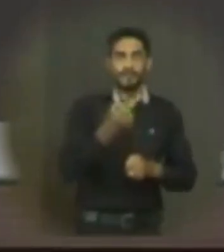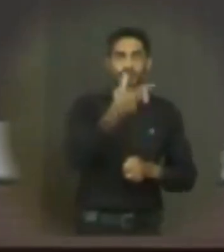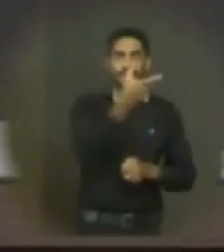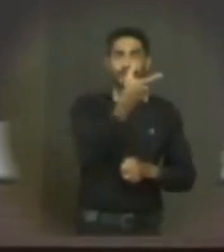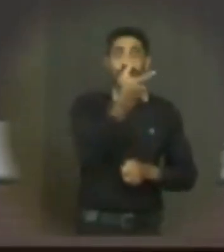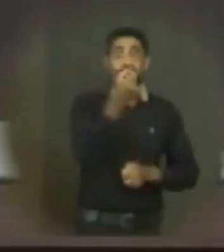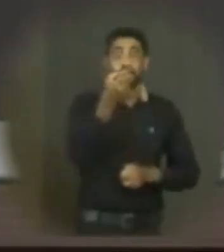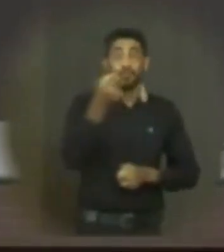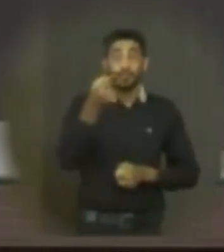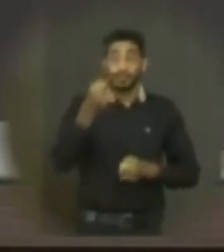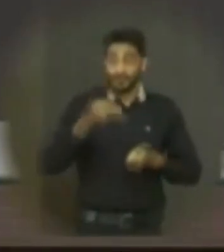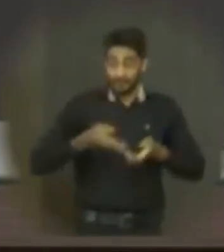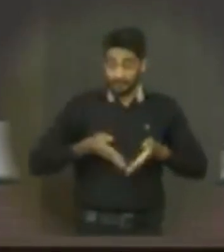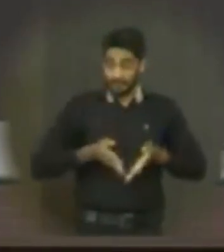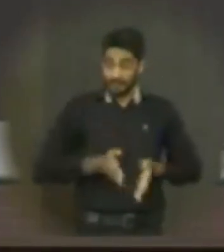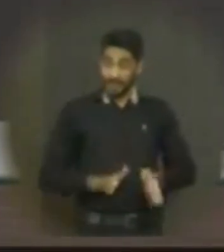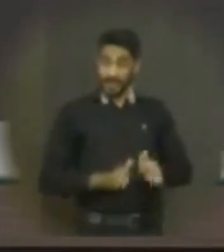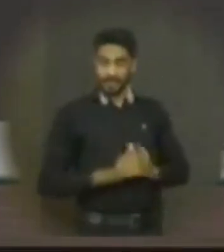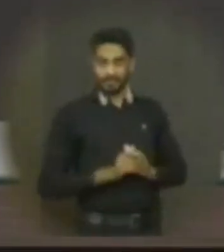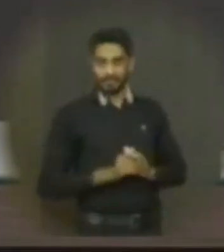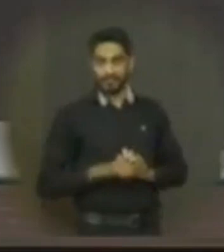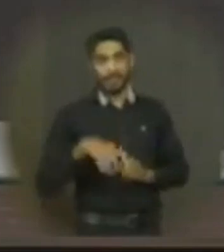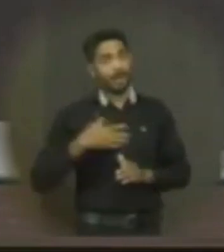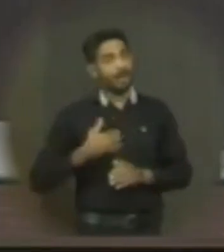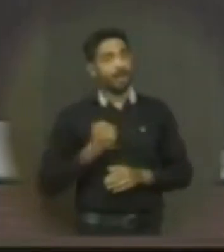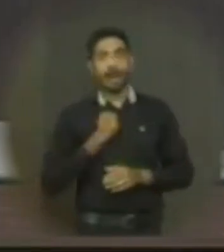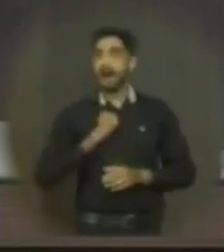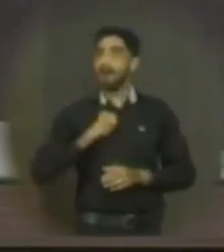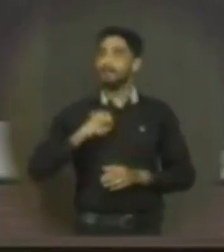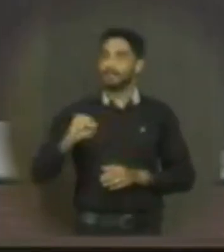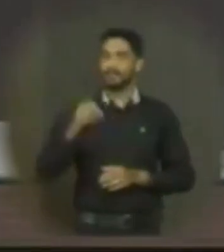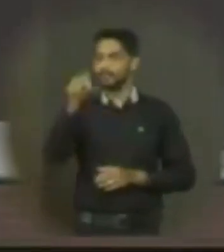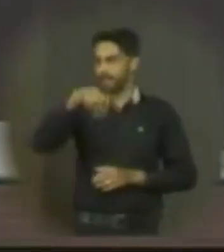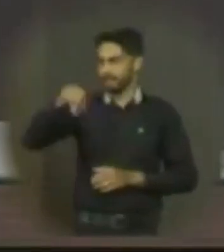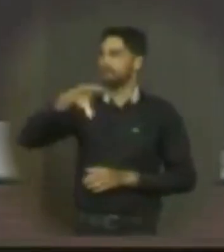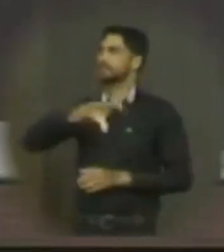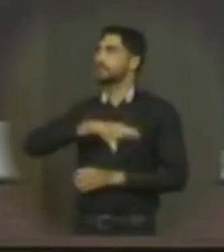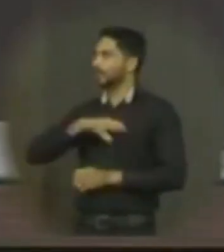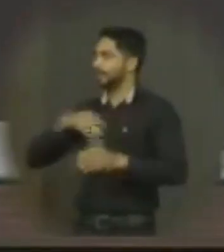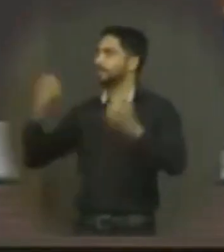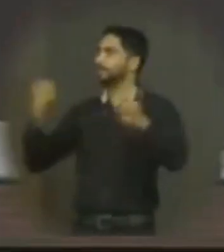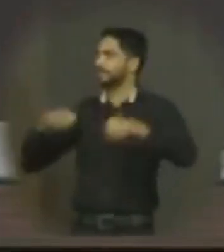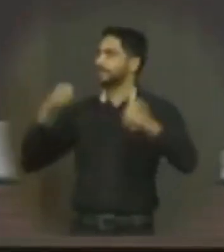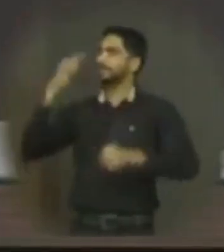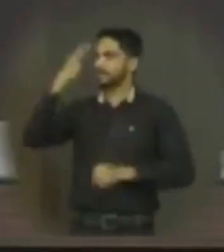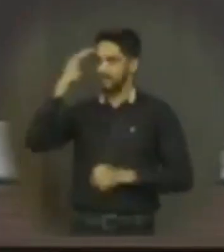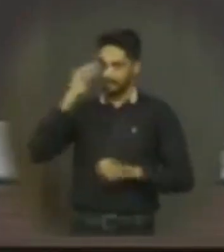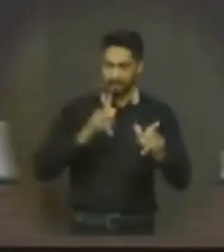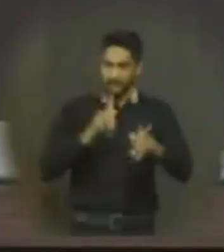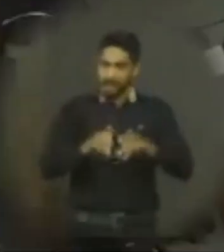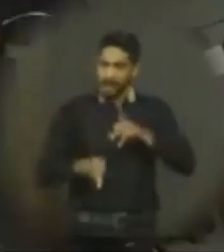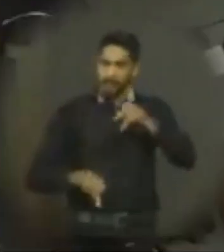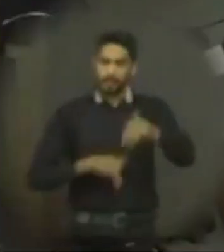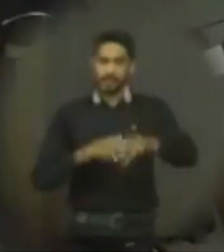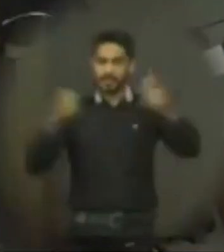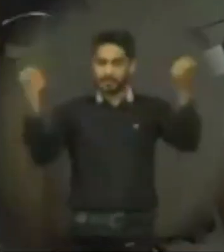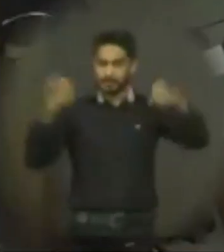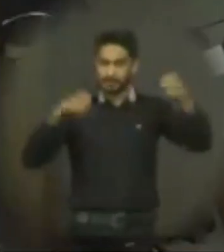foi passado um centavo. Então isso é um absurdo, os novos colegas têm que saber disso, a população tem que saber